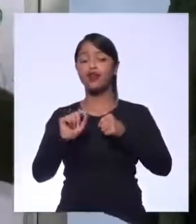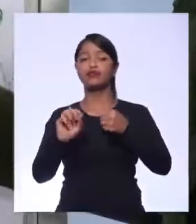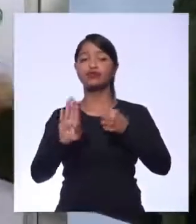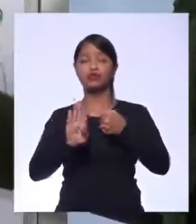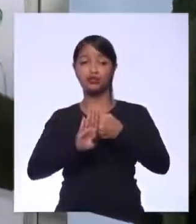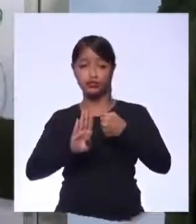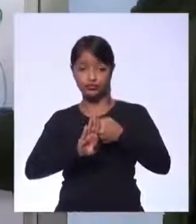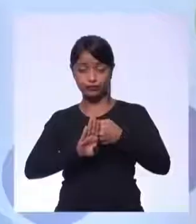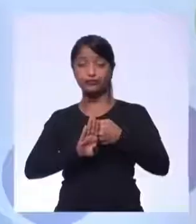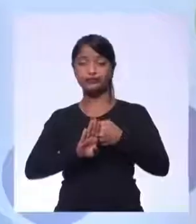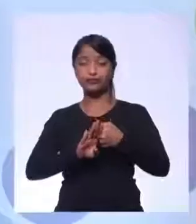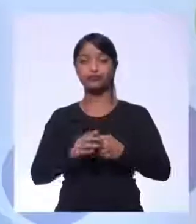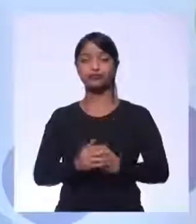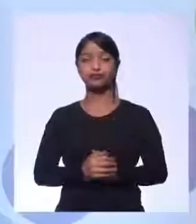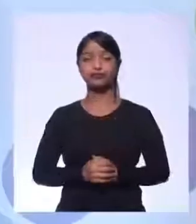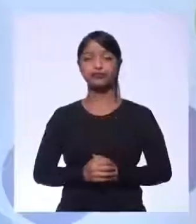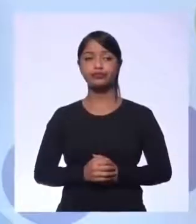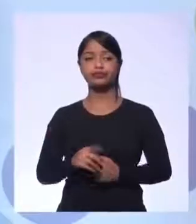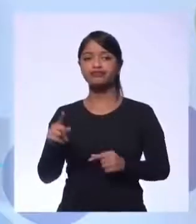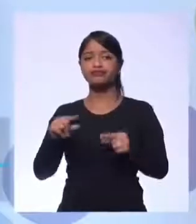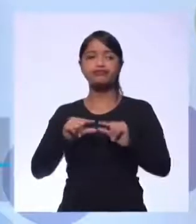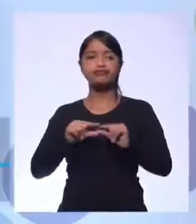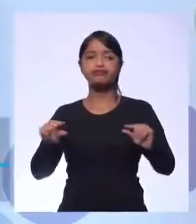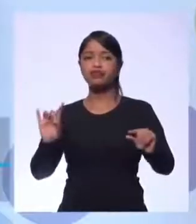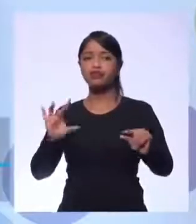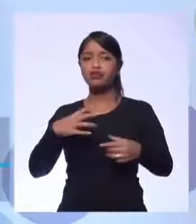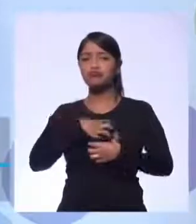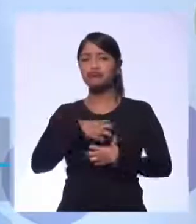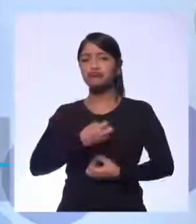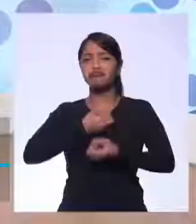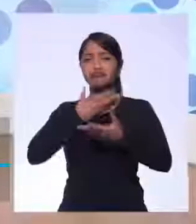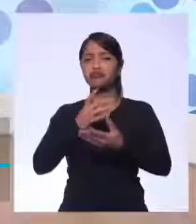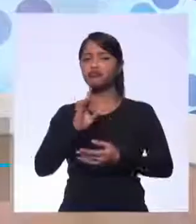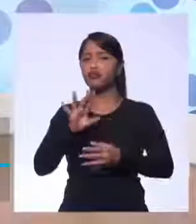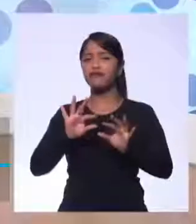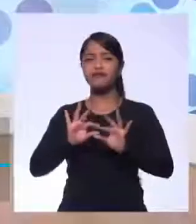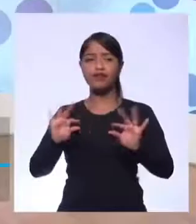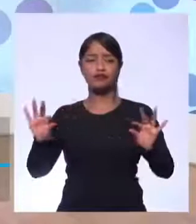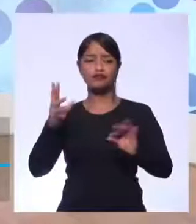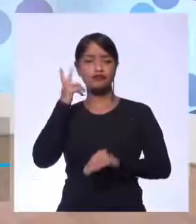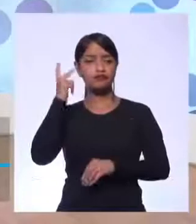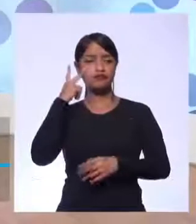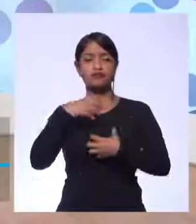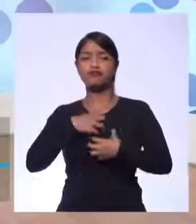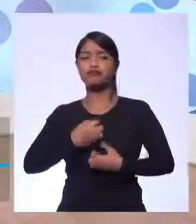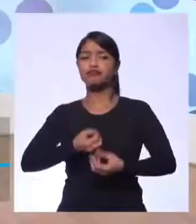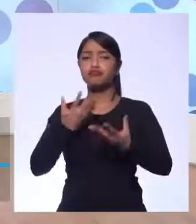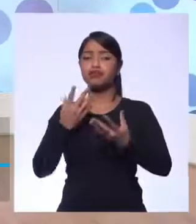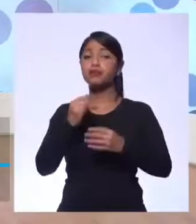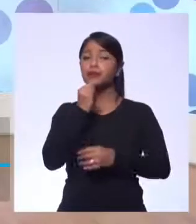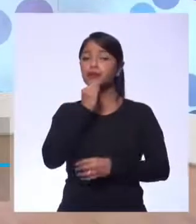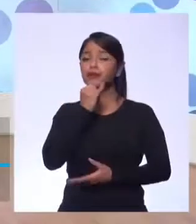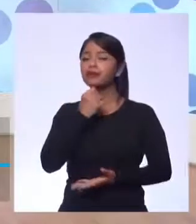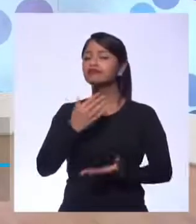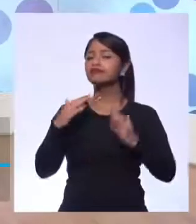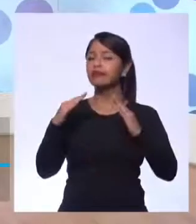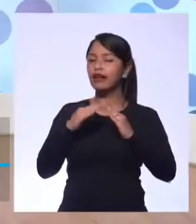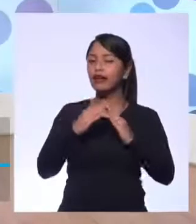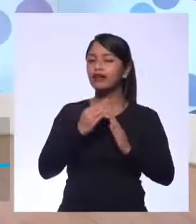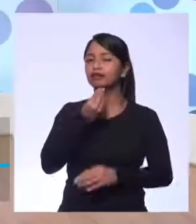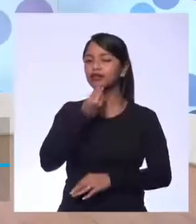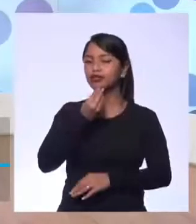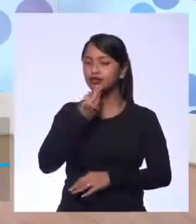dizer até que isso daqui é só uma expressão. É né? só uma expressão. É só uma expressão. Ô, lá em casa, hein? Ela não tem ali